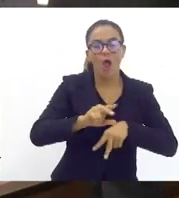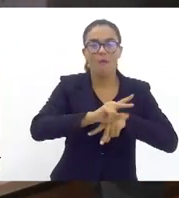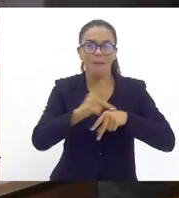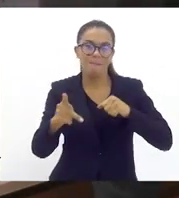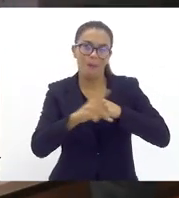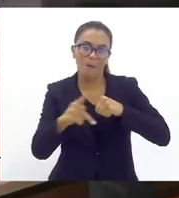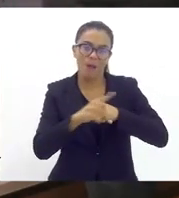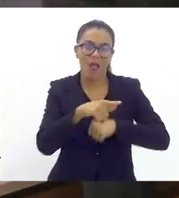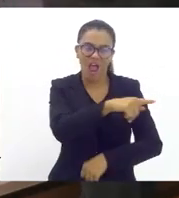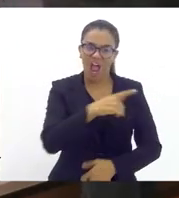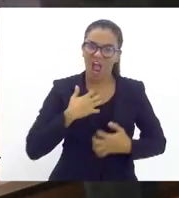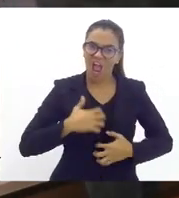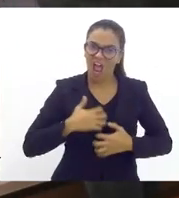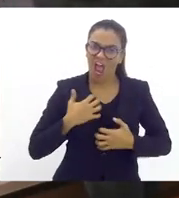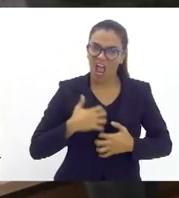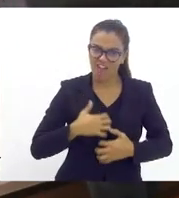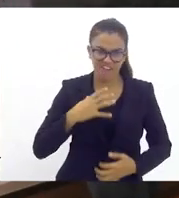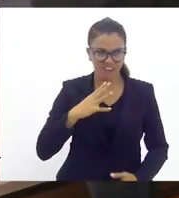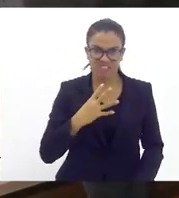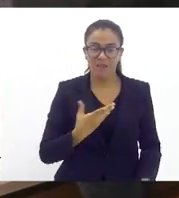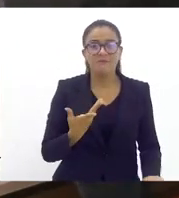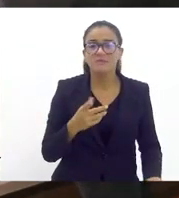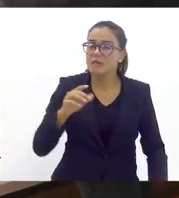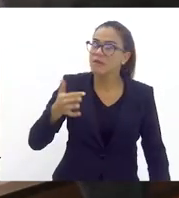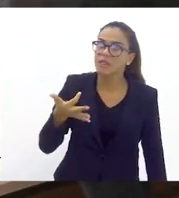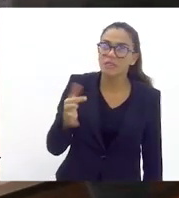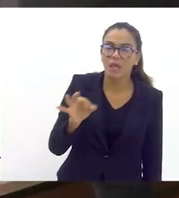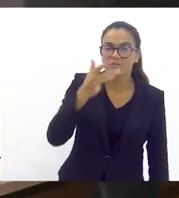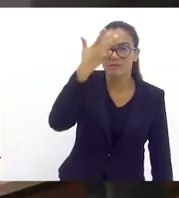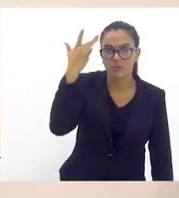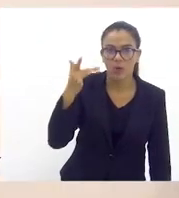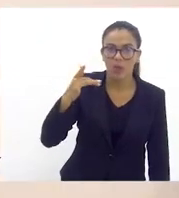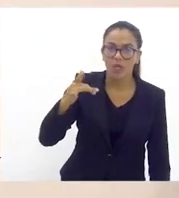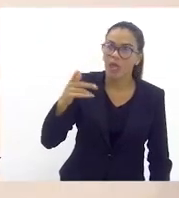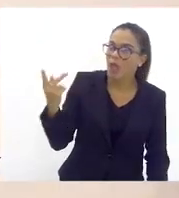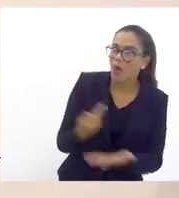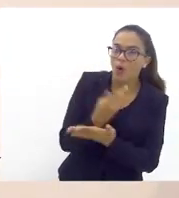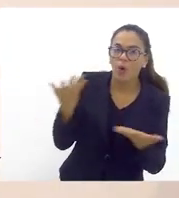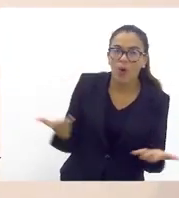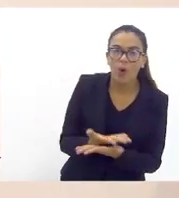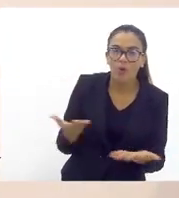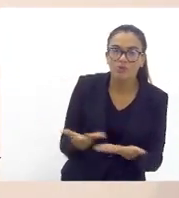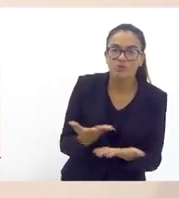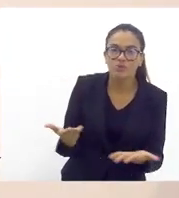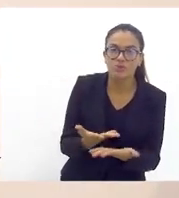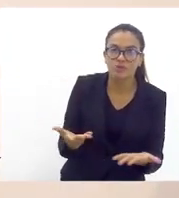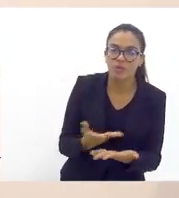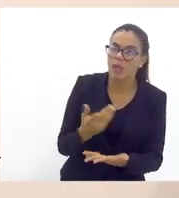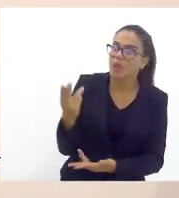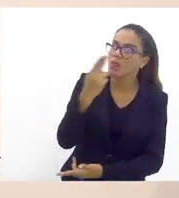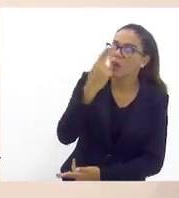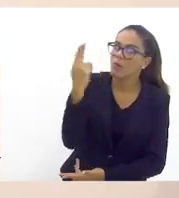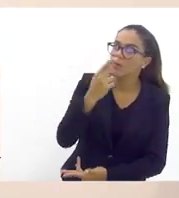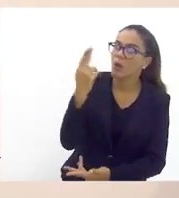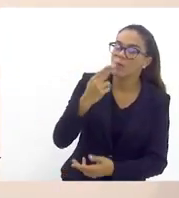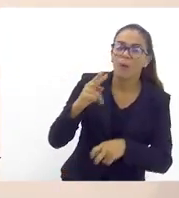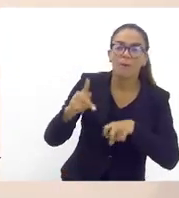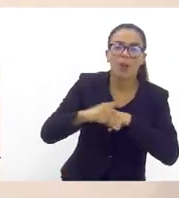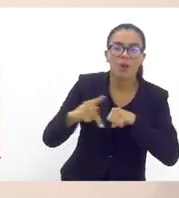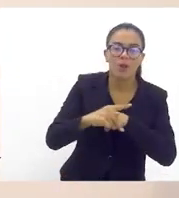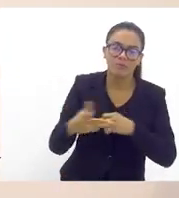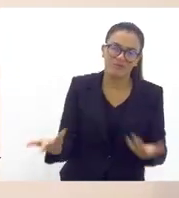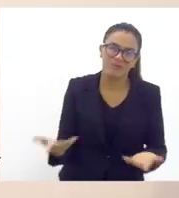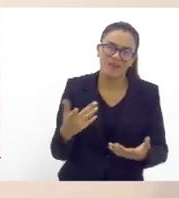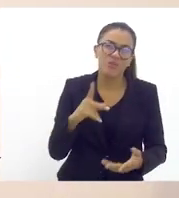são raivosas. Mas você foi a décima pessoa que errou meu pronome hoje. Então, não adianta achar que a gente está agindo de